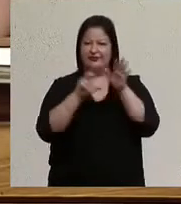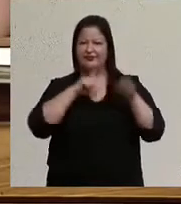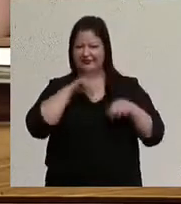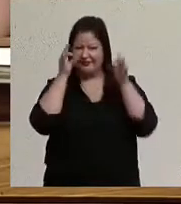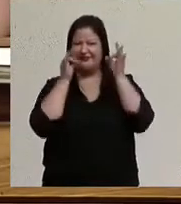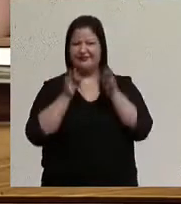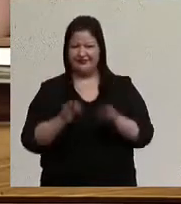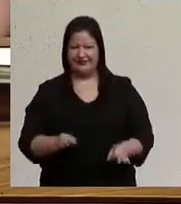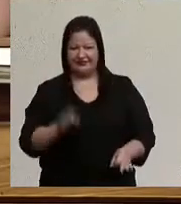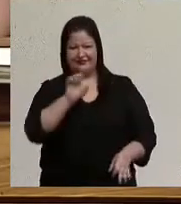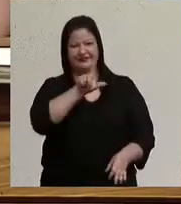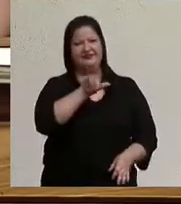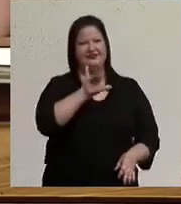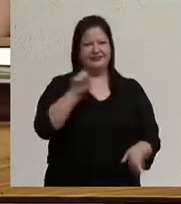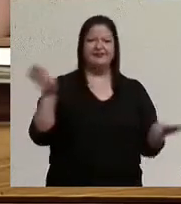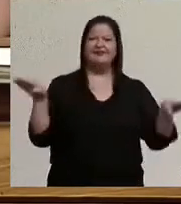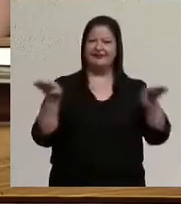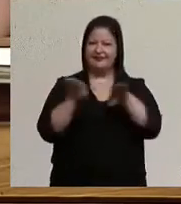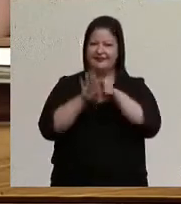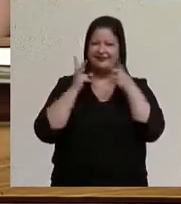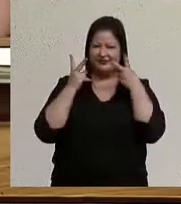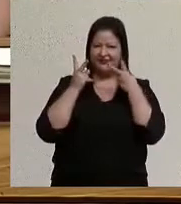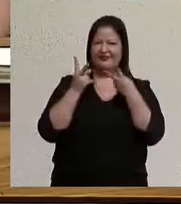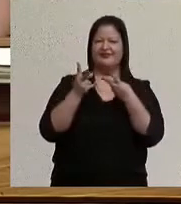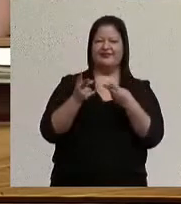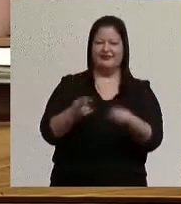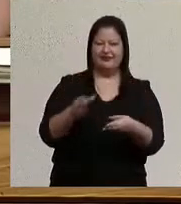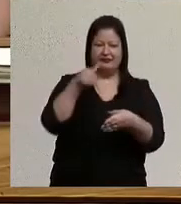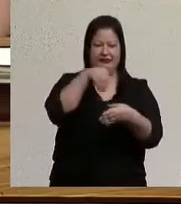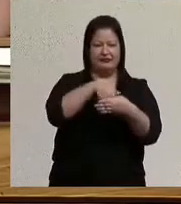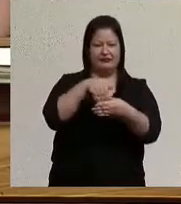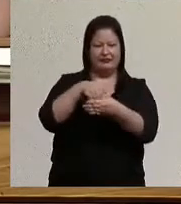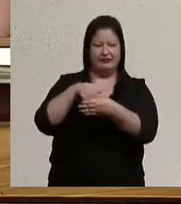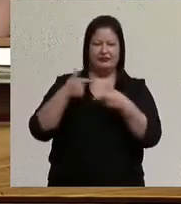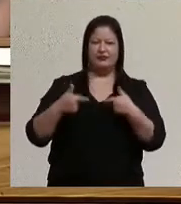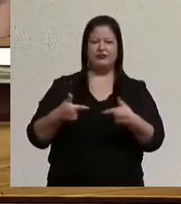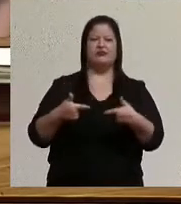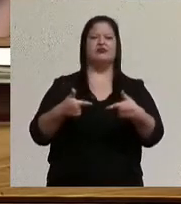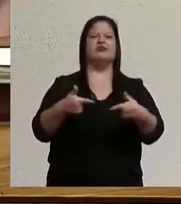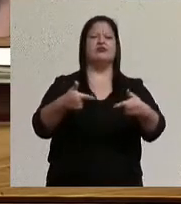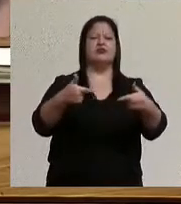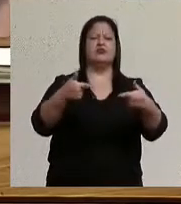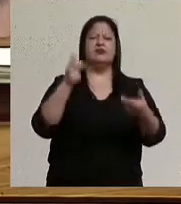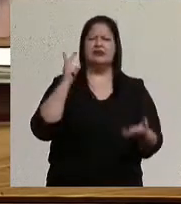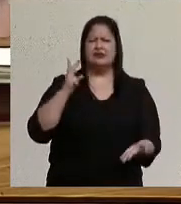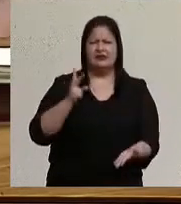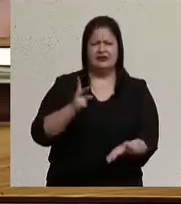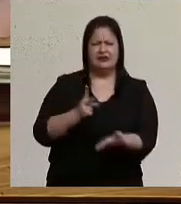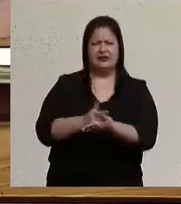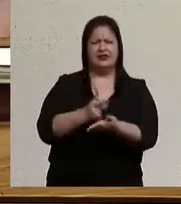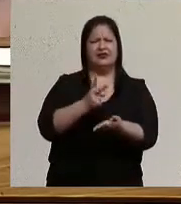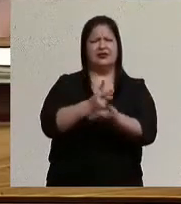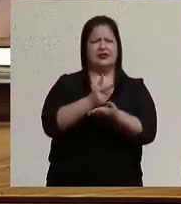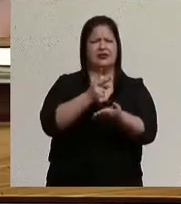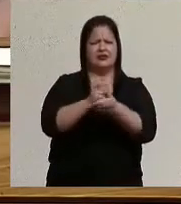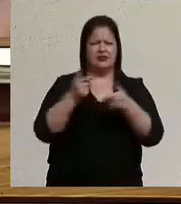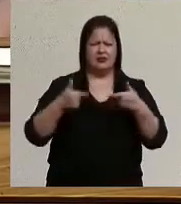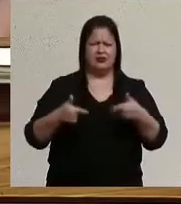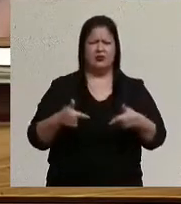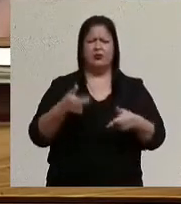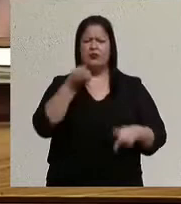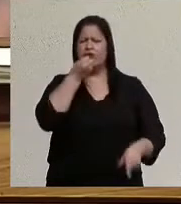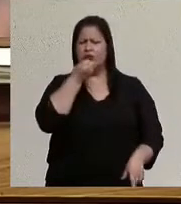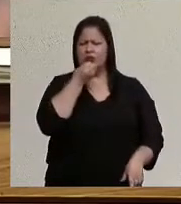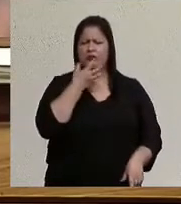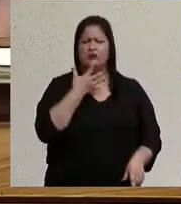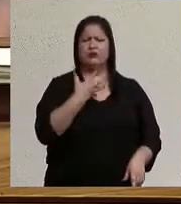pode ter certeza Elvis César também uma votação Guerreiro incansável um Combatente aí do